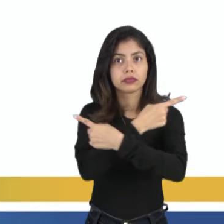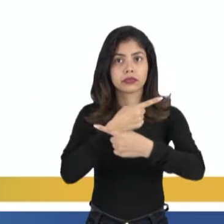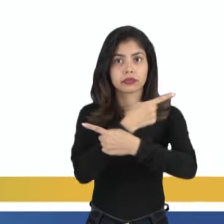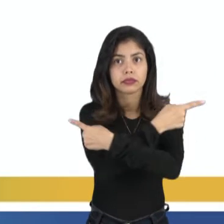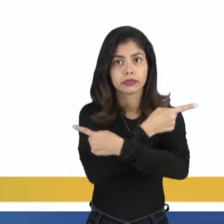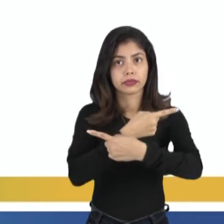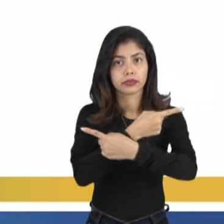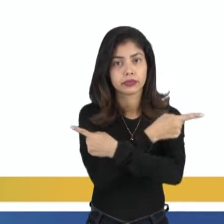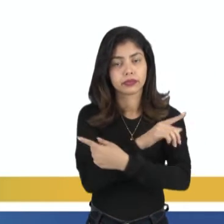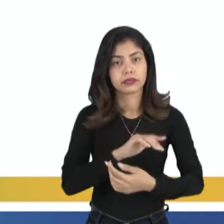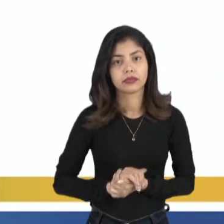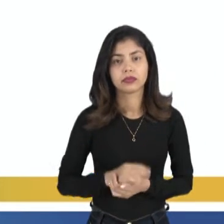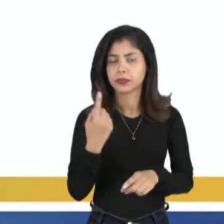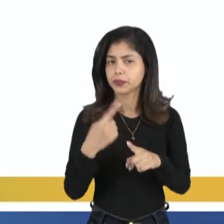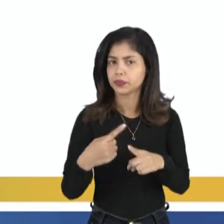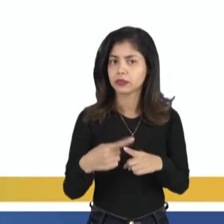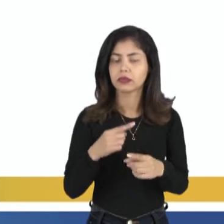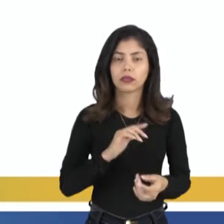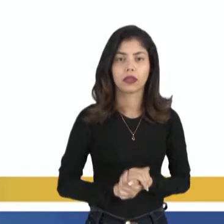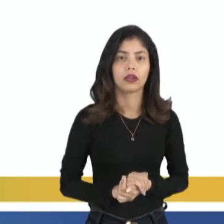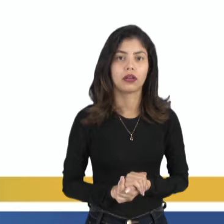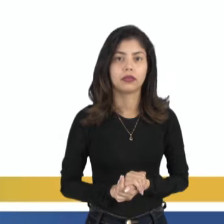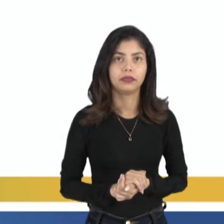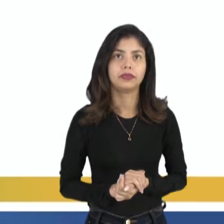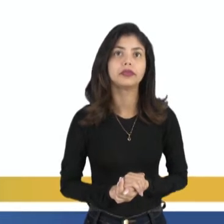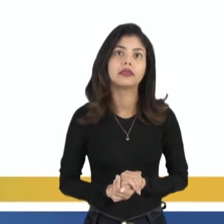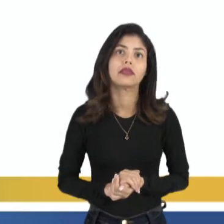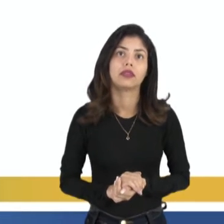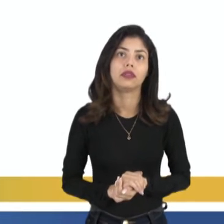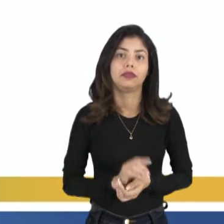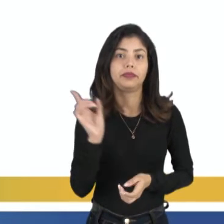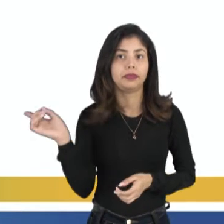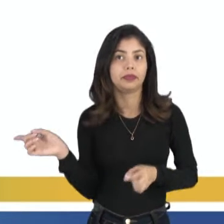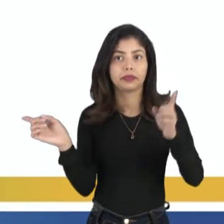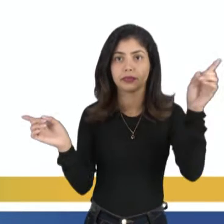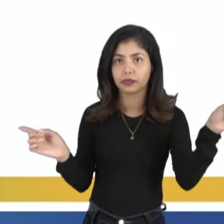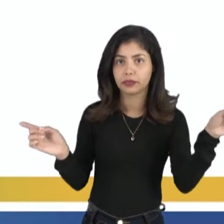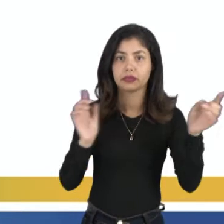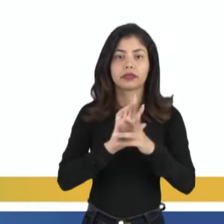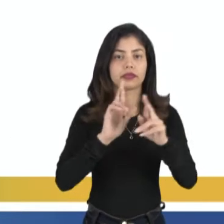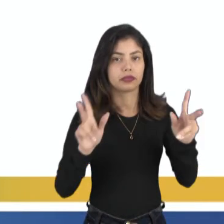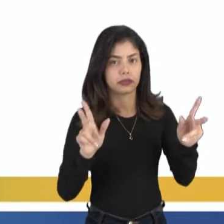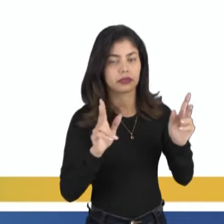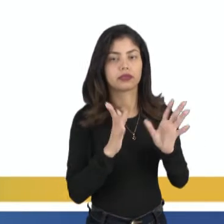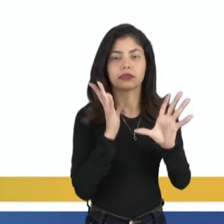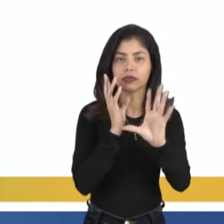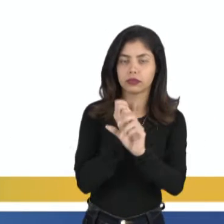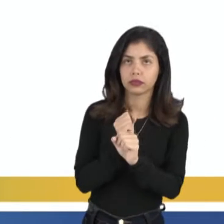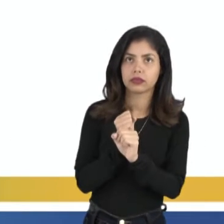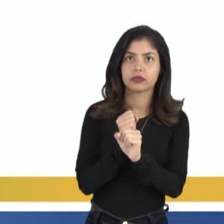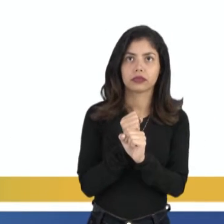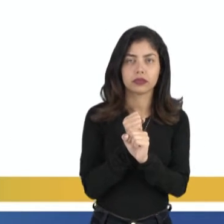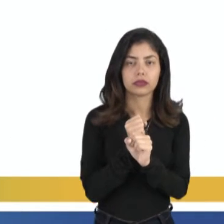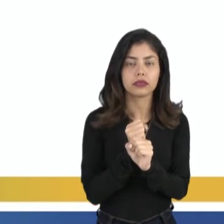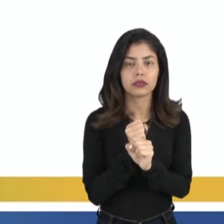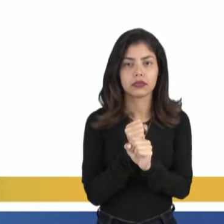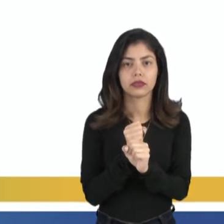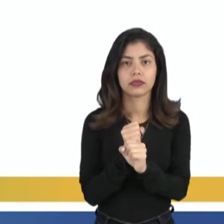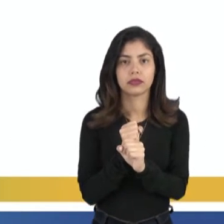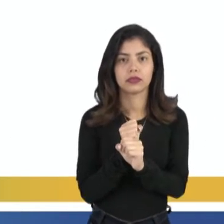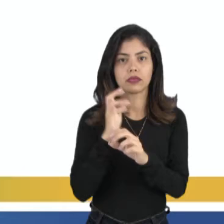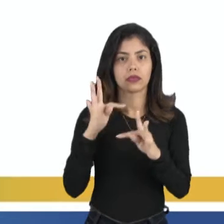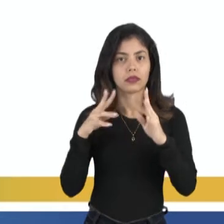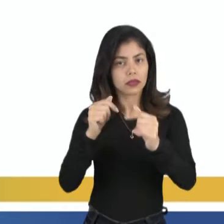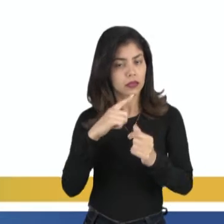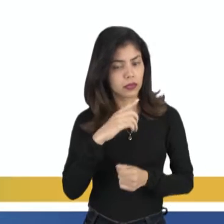duas, porque uma está oposta à outra, né? Então, quando eu somar, colocar em números aqui, tudo